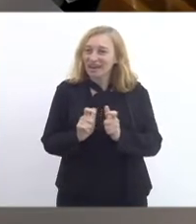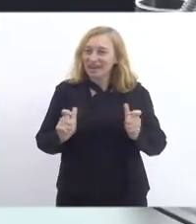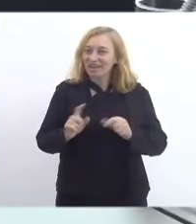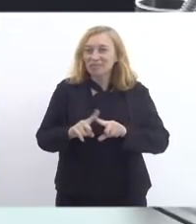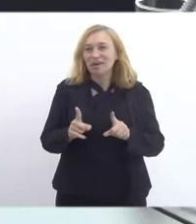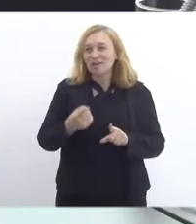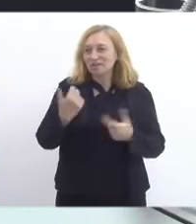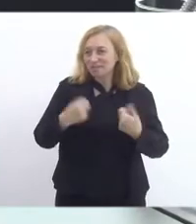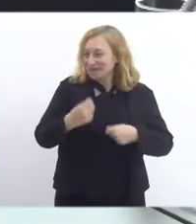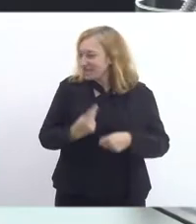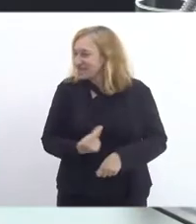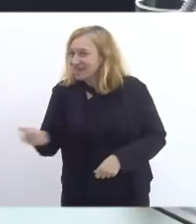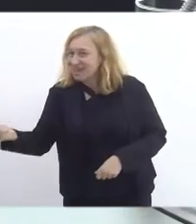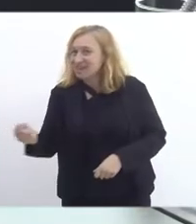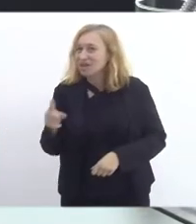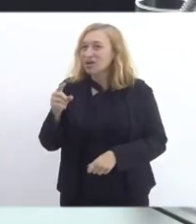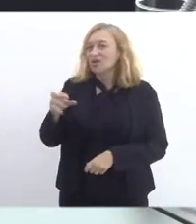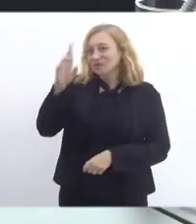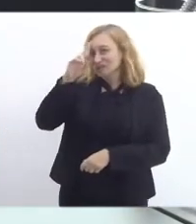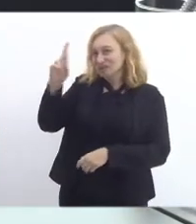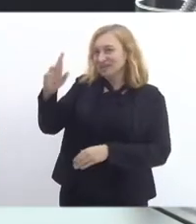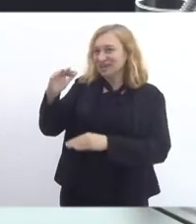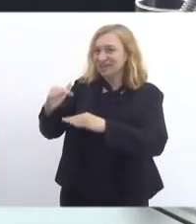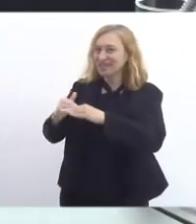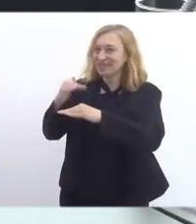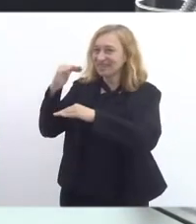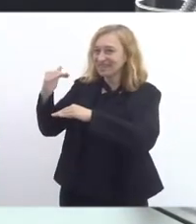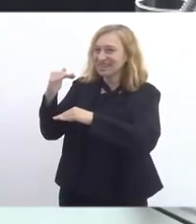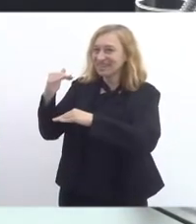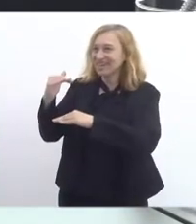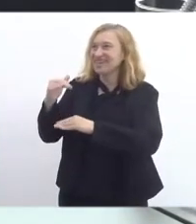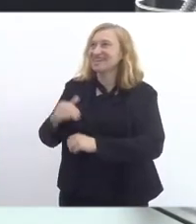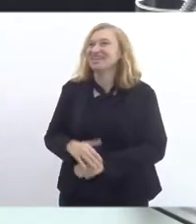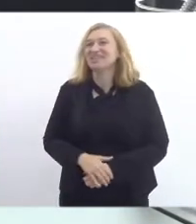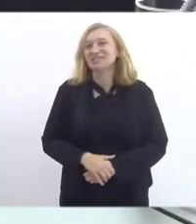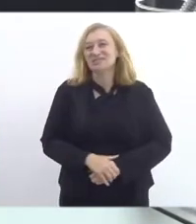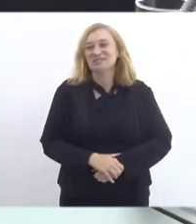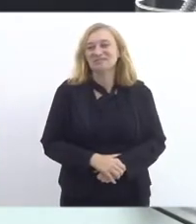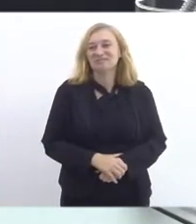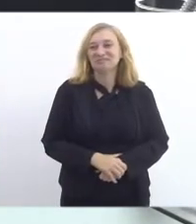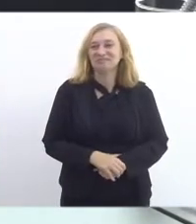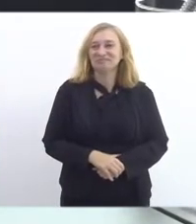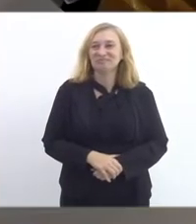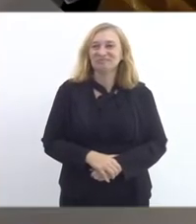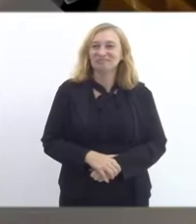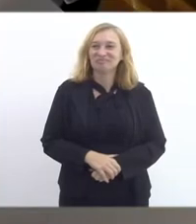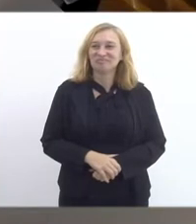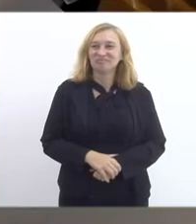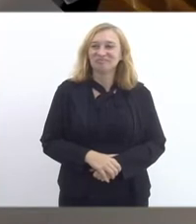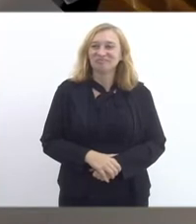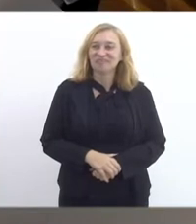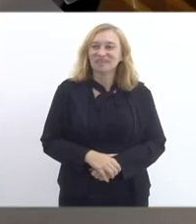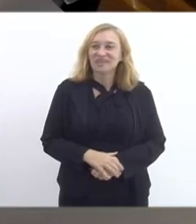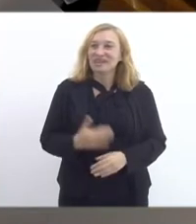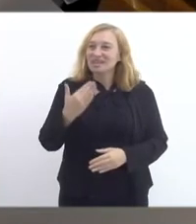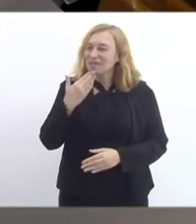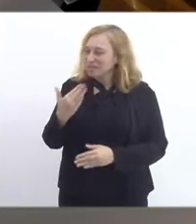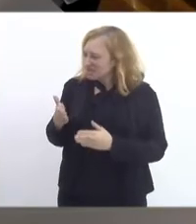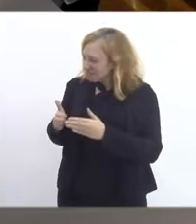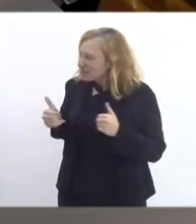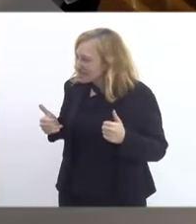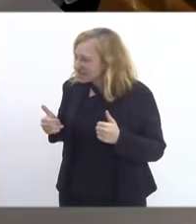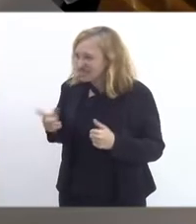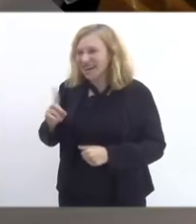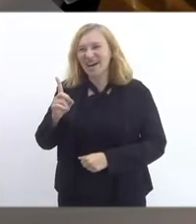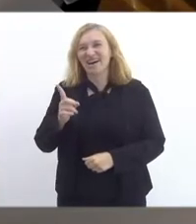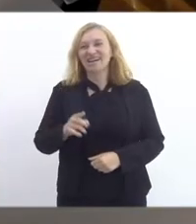um insubordinado. Tá bom, Chico, obrigado. Presidente, não tá pedindo permissão, coisa nenhuma.